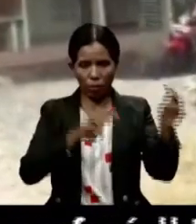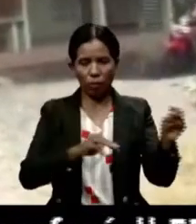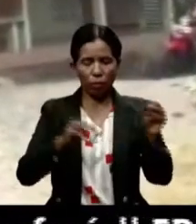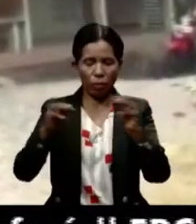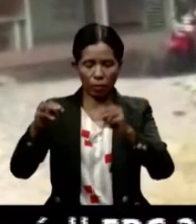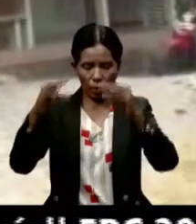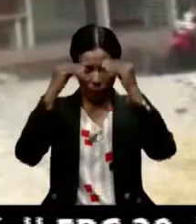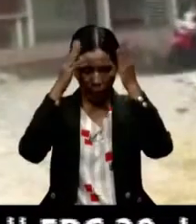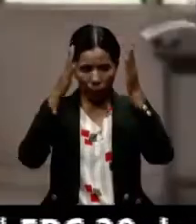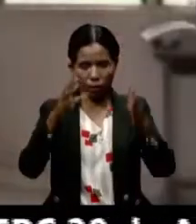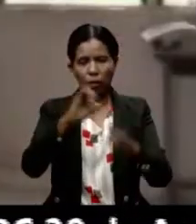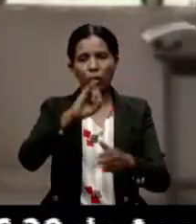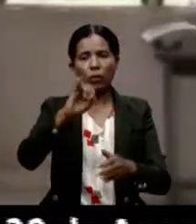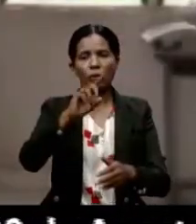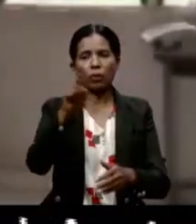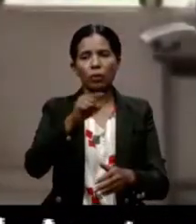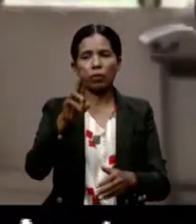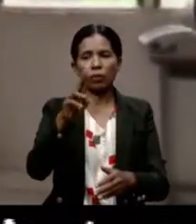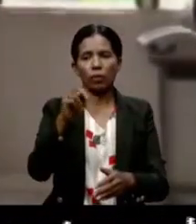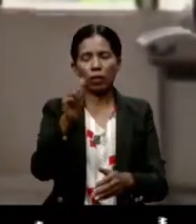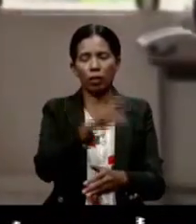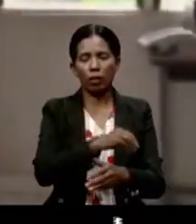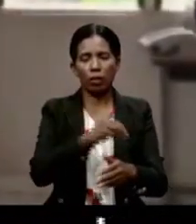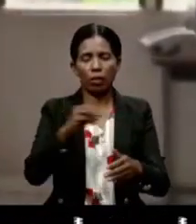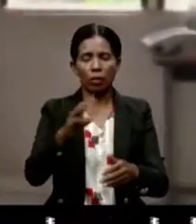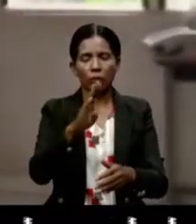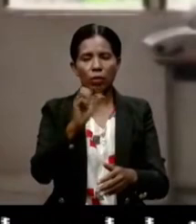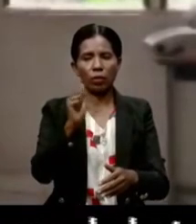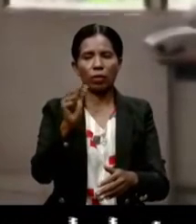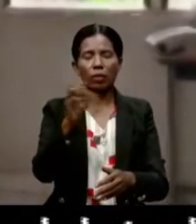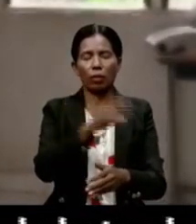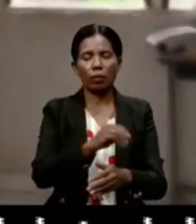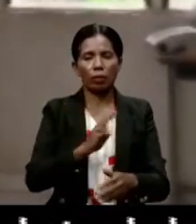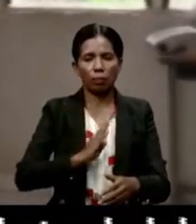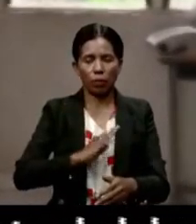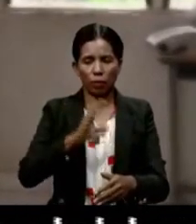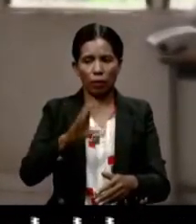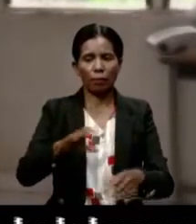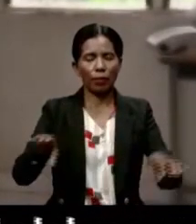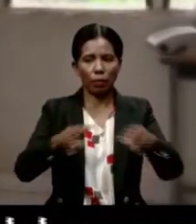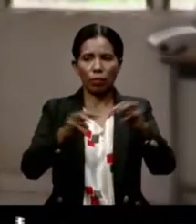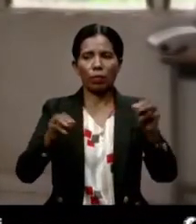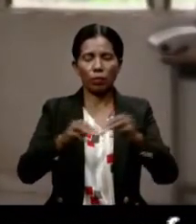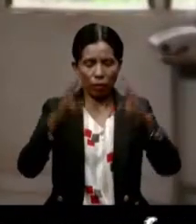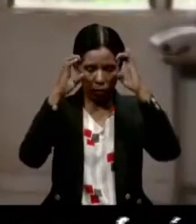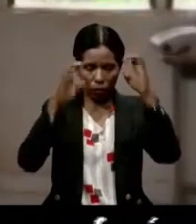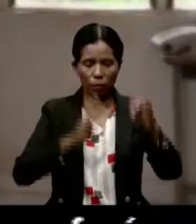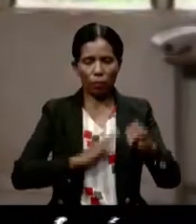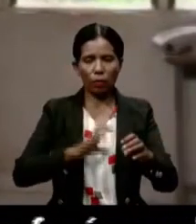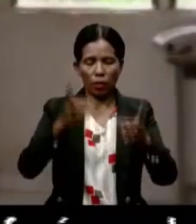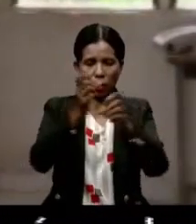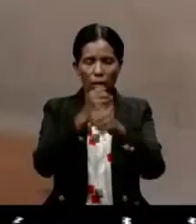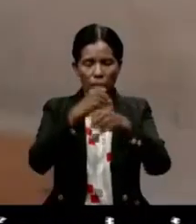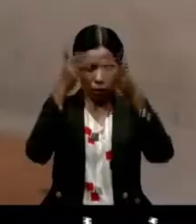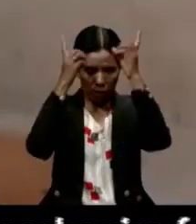Professora Susana Batista Freitas para ensino básico filial Boaçare, posto administrativo Baucau. Serviço Municipal Educação Baucau, halo decisão